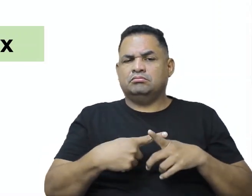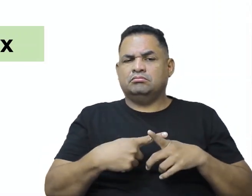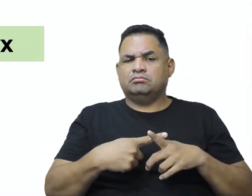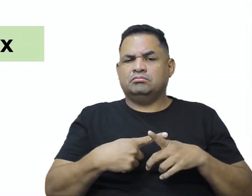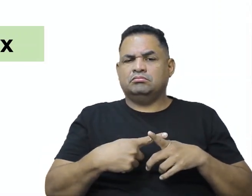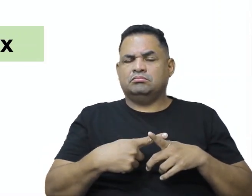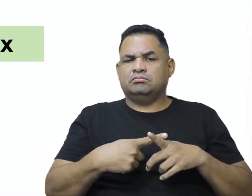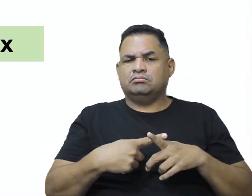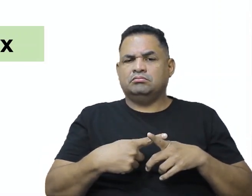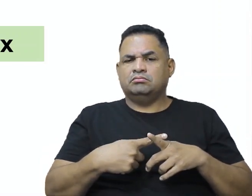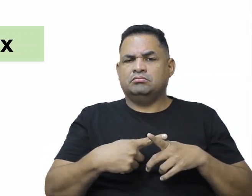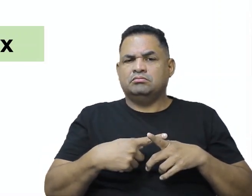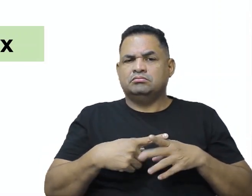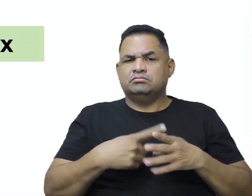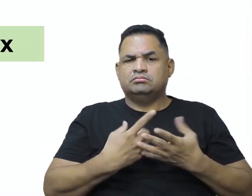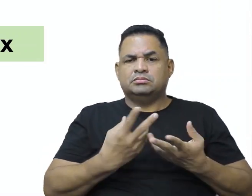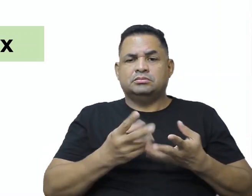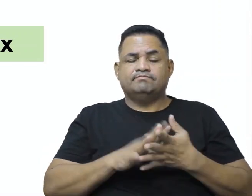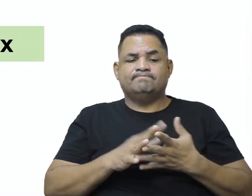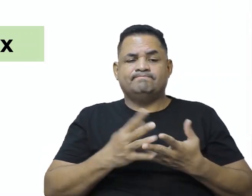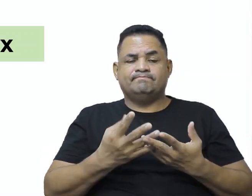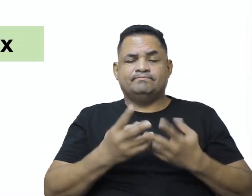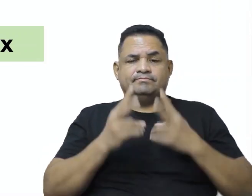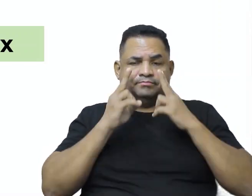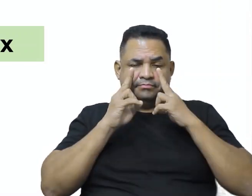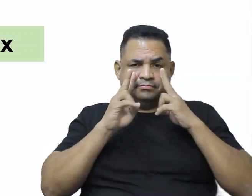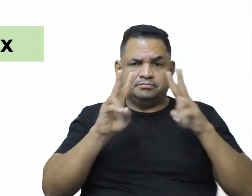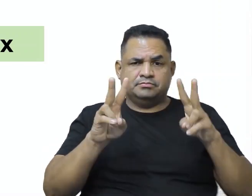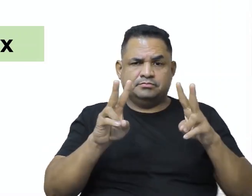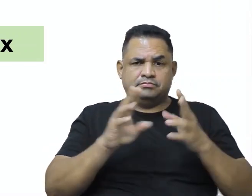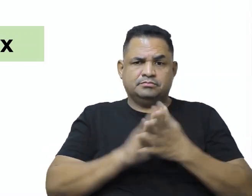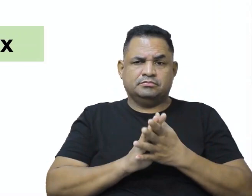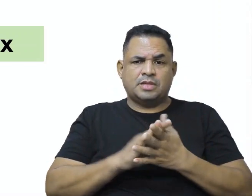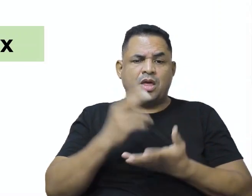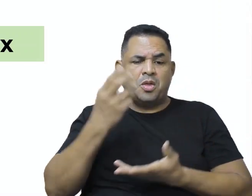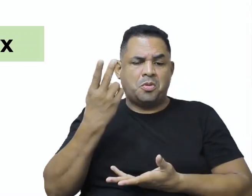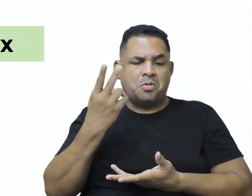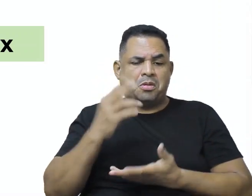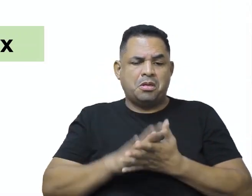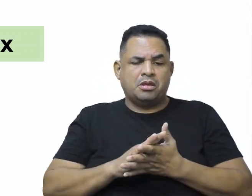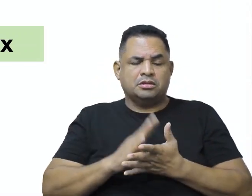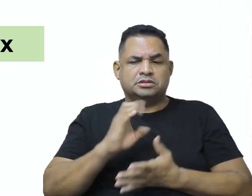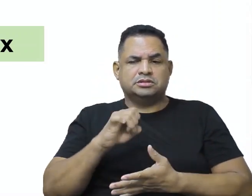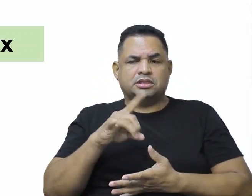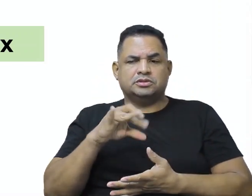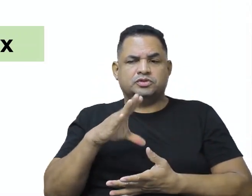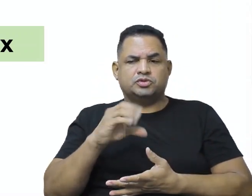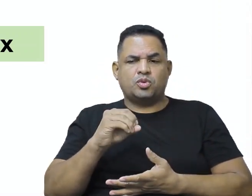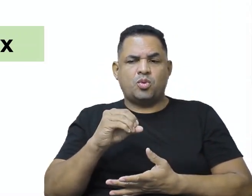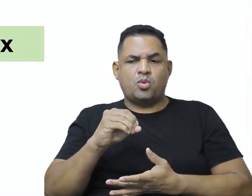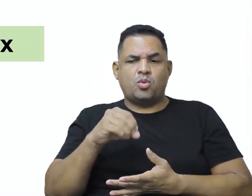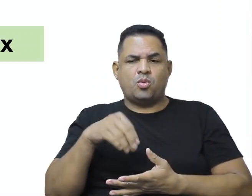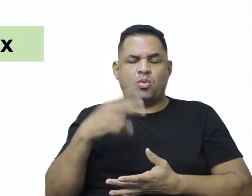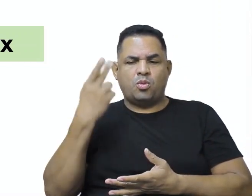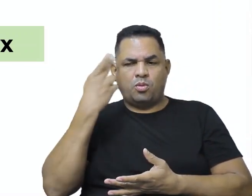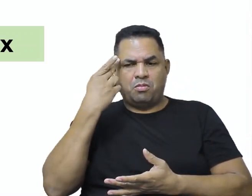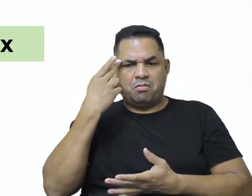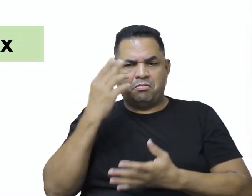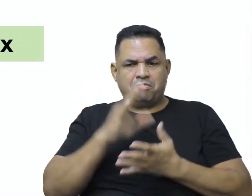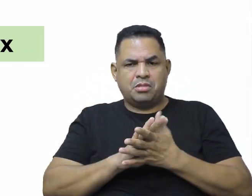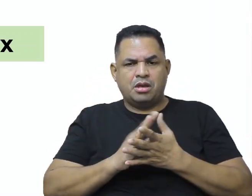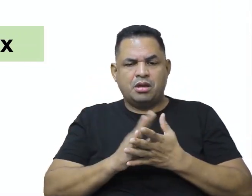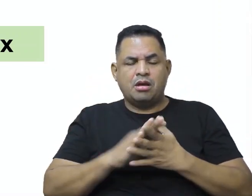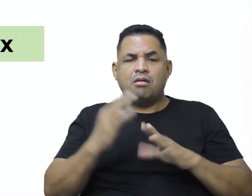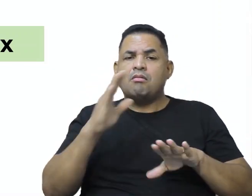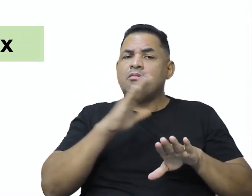a gente Aos olhos do senso comum a cultura ela não tá ligada